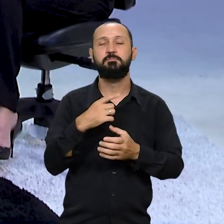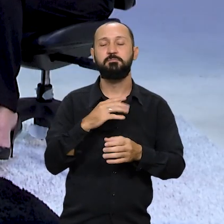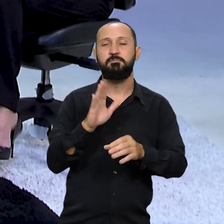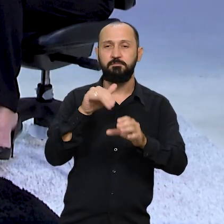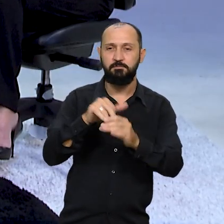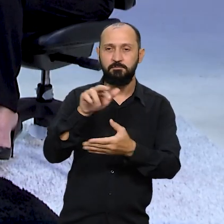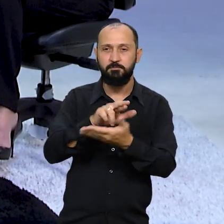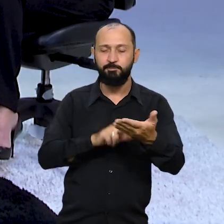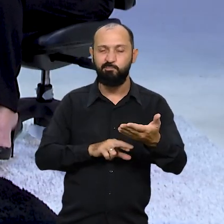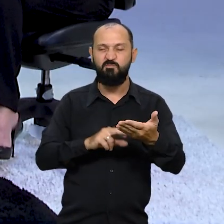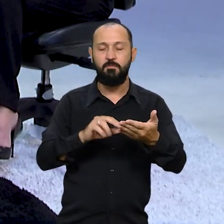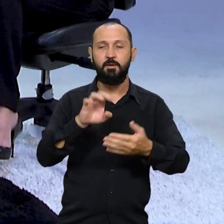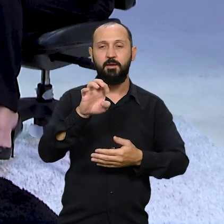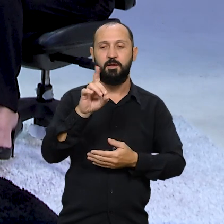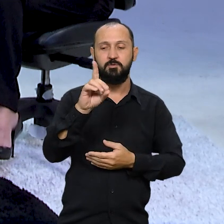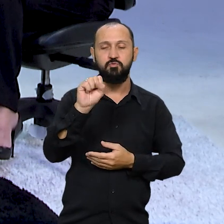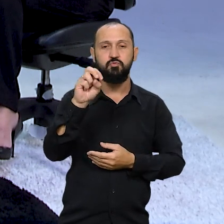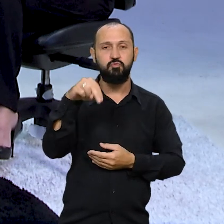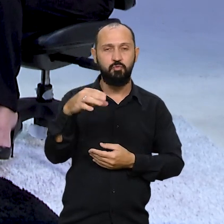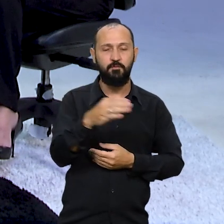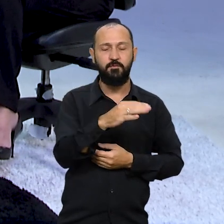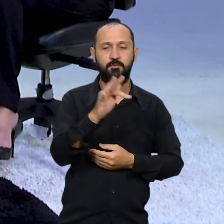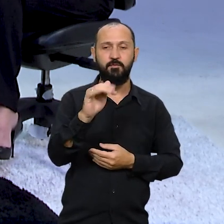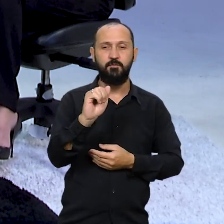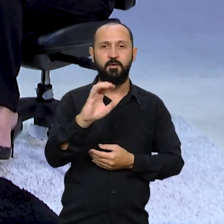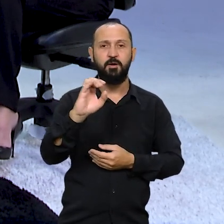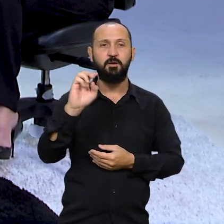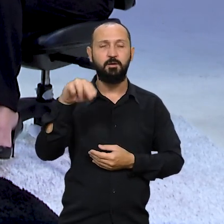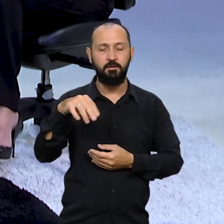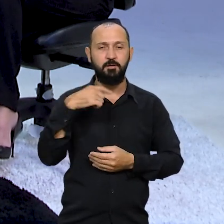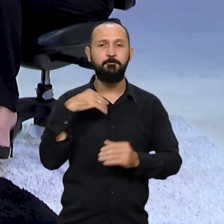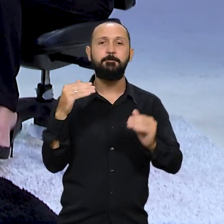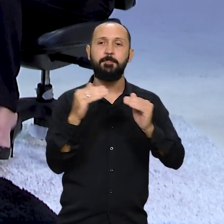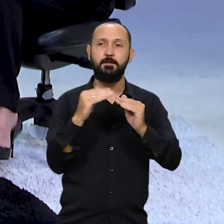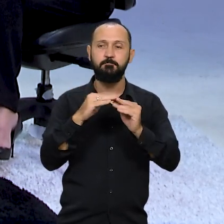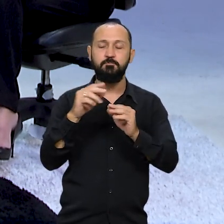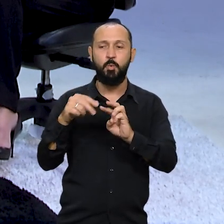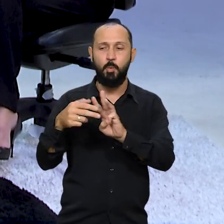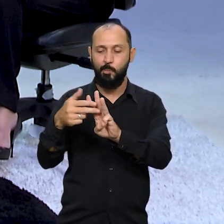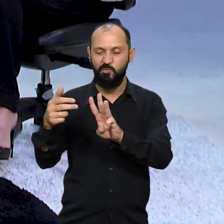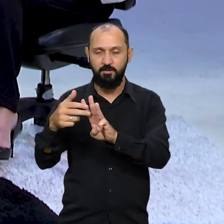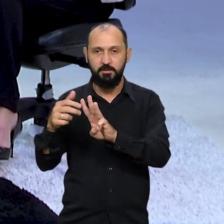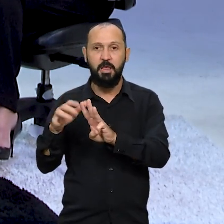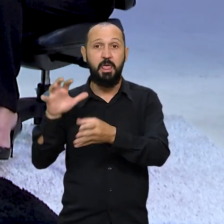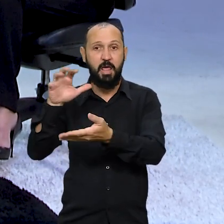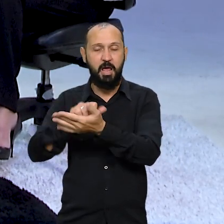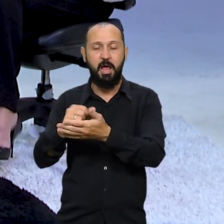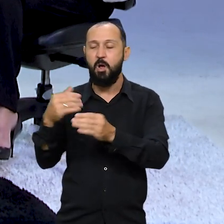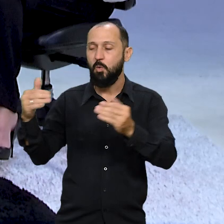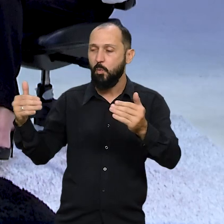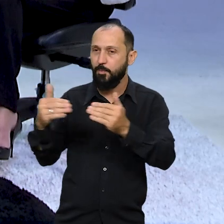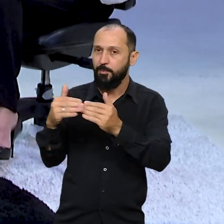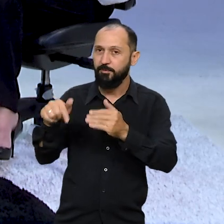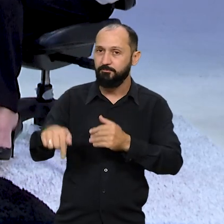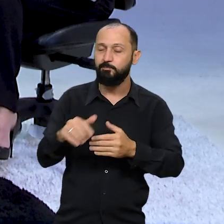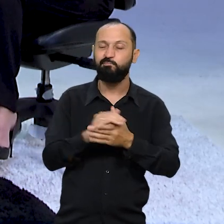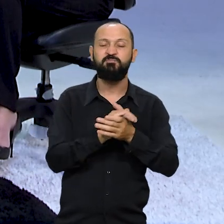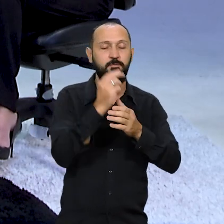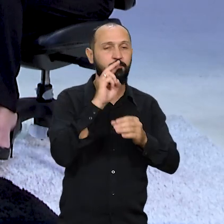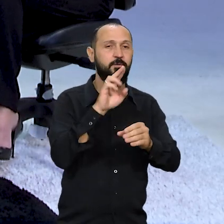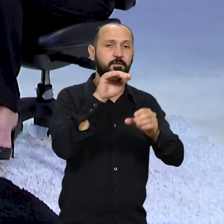apostaria? Bom, no contexto da Câmara, nós já conseguimos aí alavancar uma velocidade, tanto que